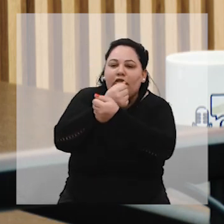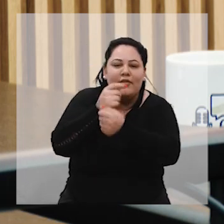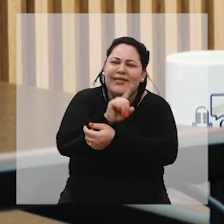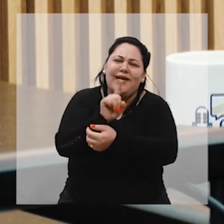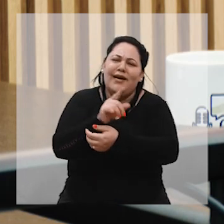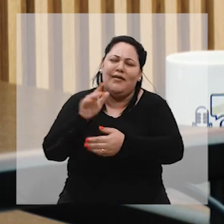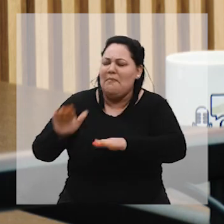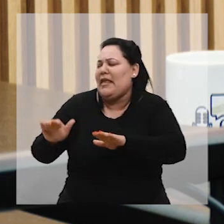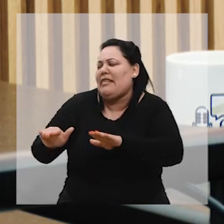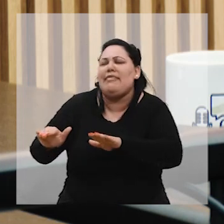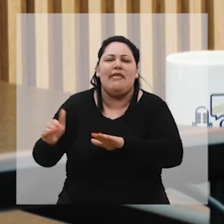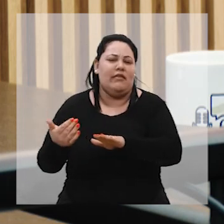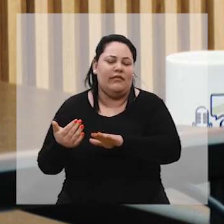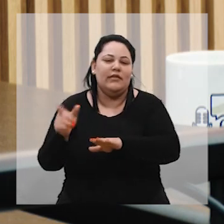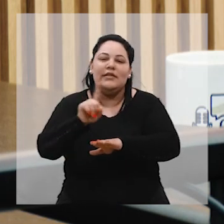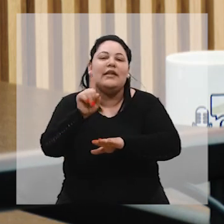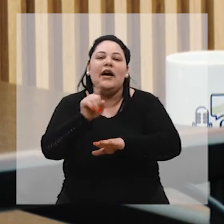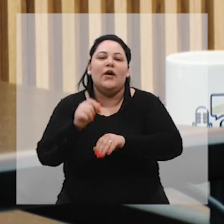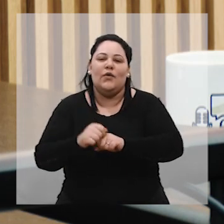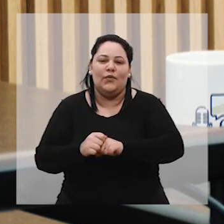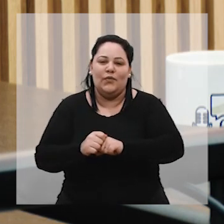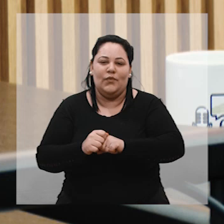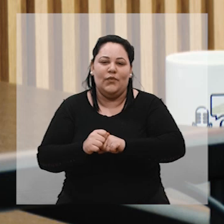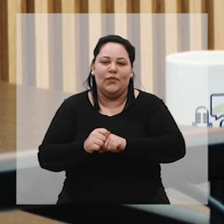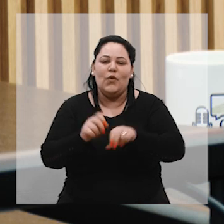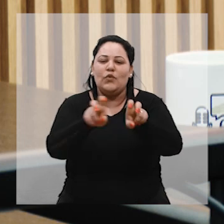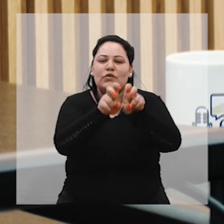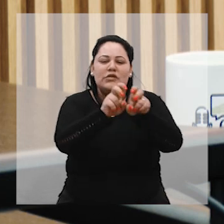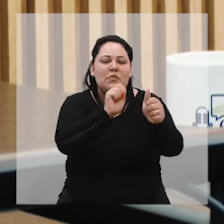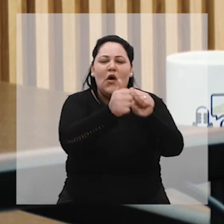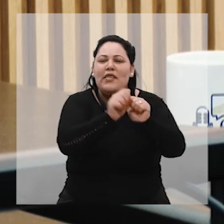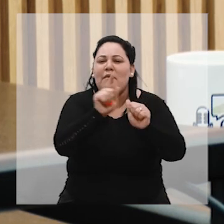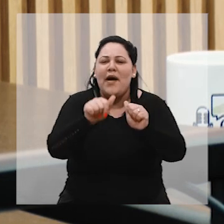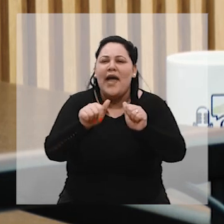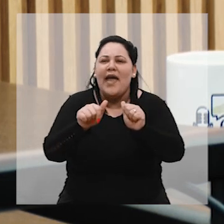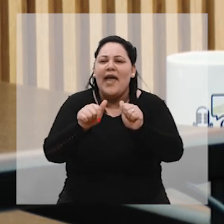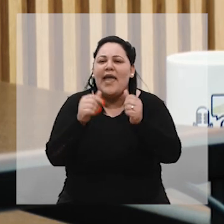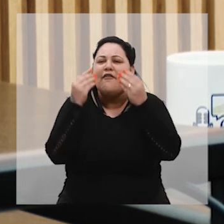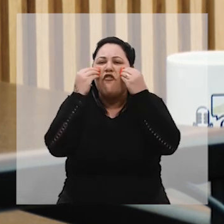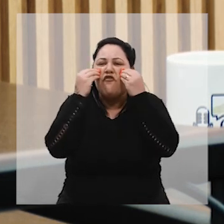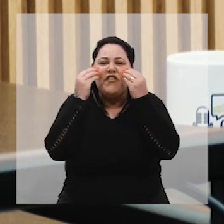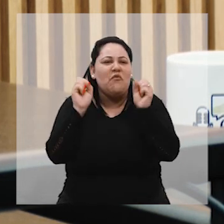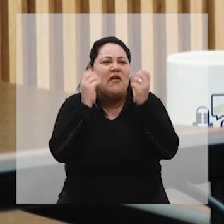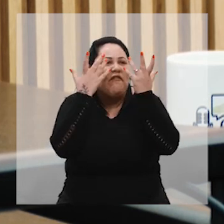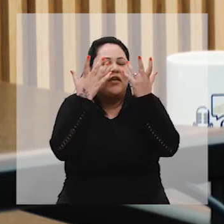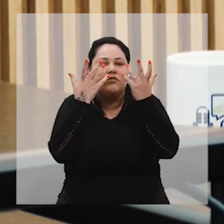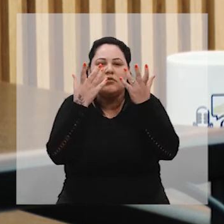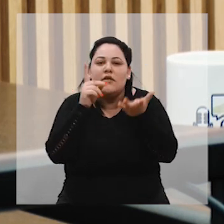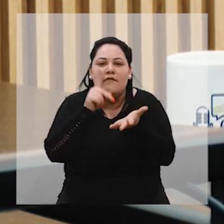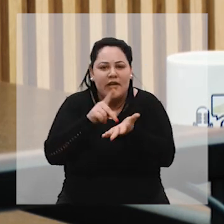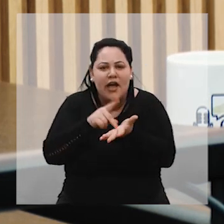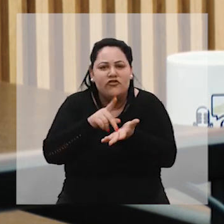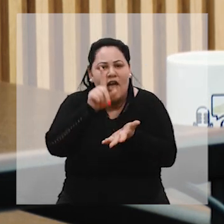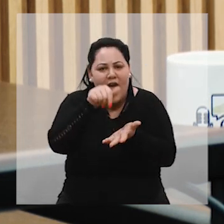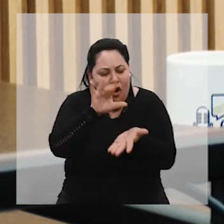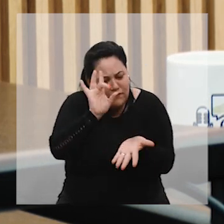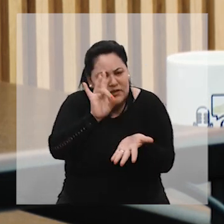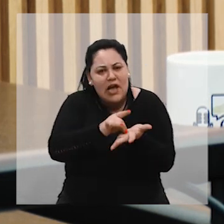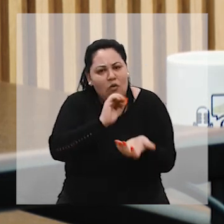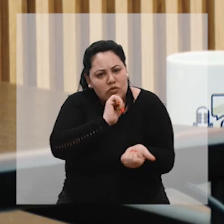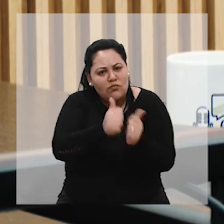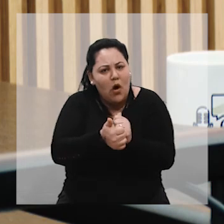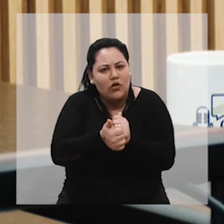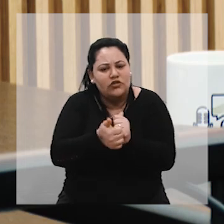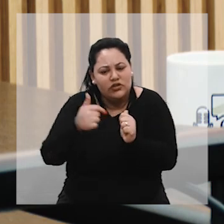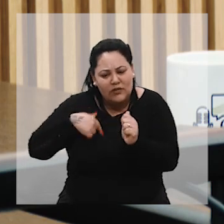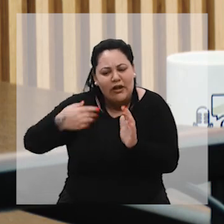bonitinho, não é... O esporte de futsal ele não é bonitinho, não é um evento, ele é um jogo de futsal. E a gente quer que